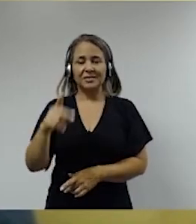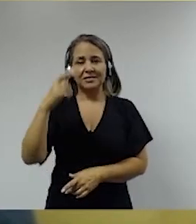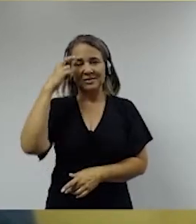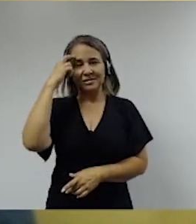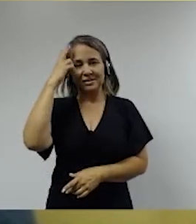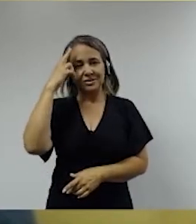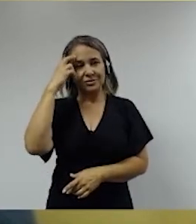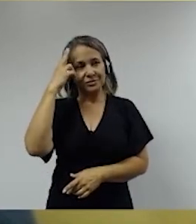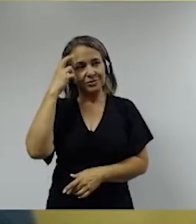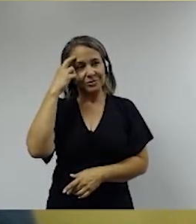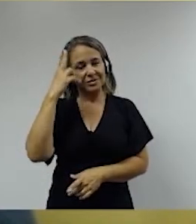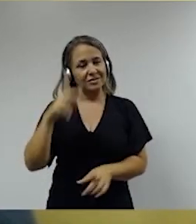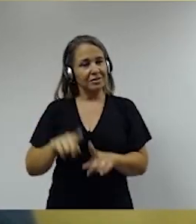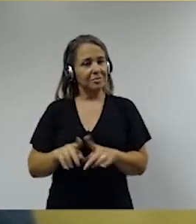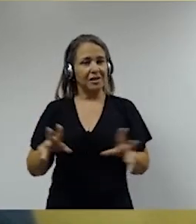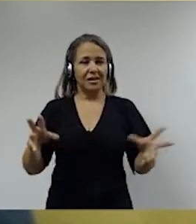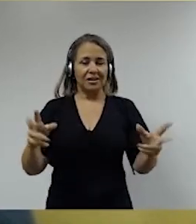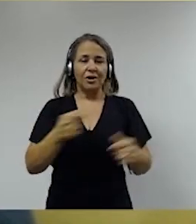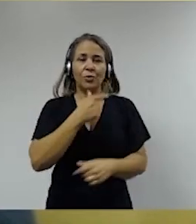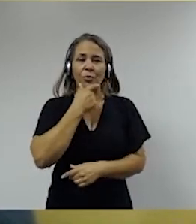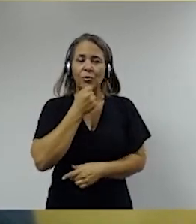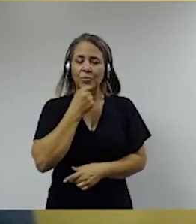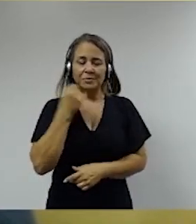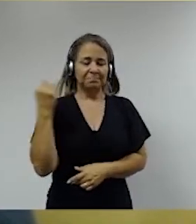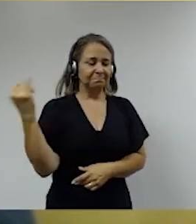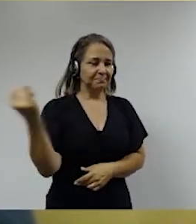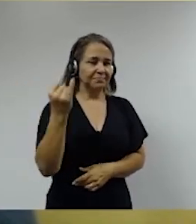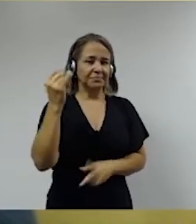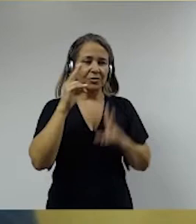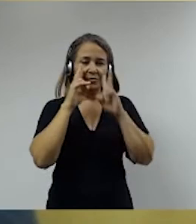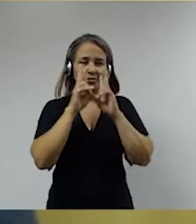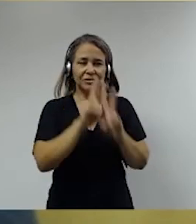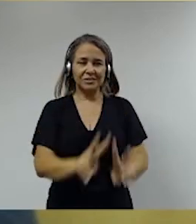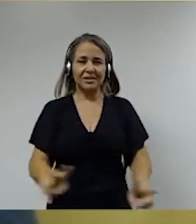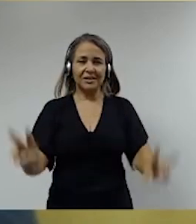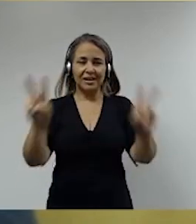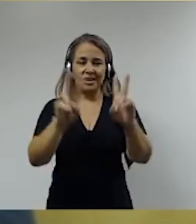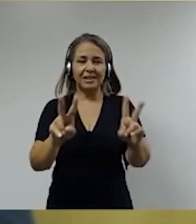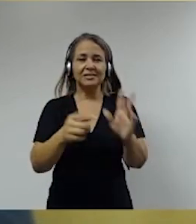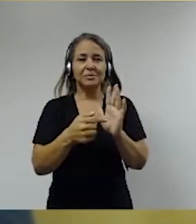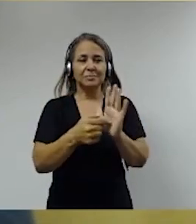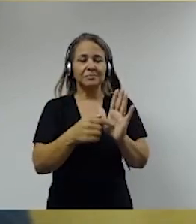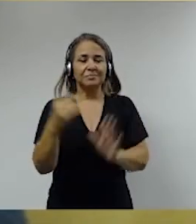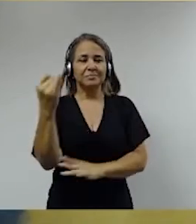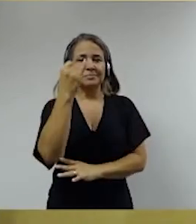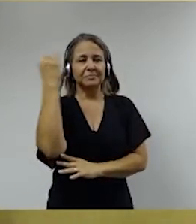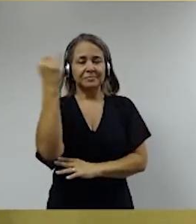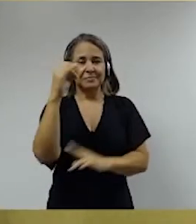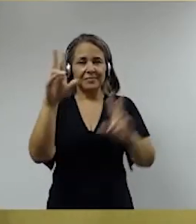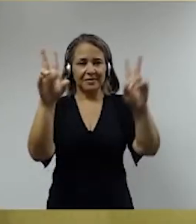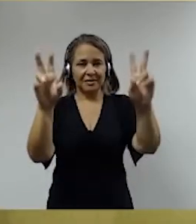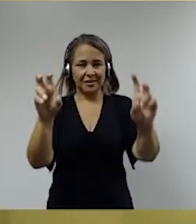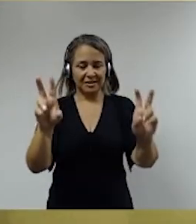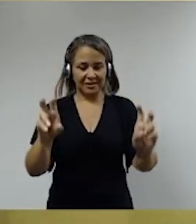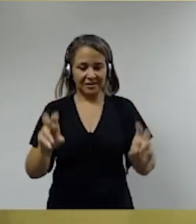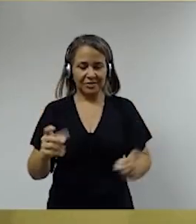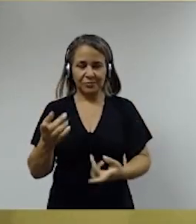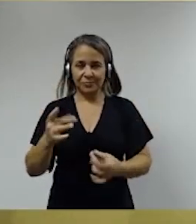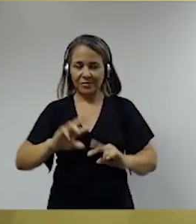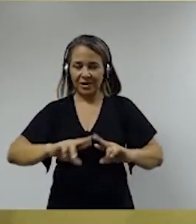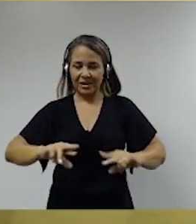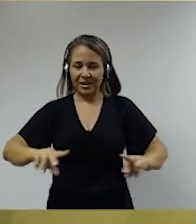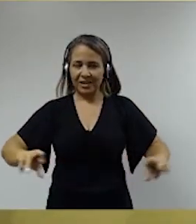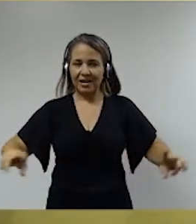secretário Beto Simonetti, homens assim visionários em relação à importância da discussão de temas